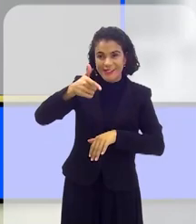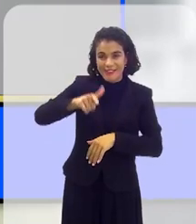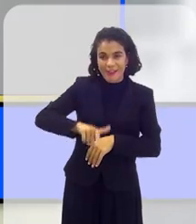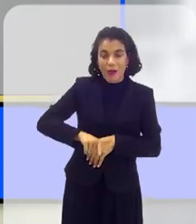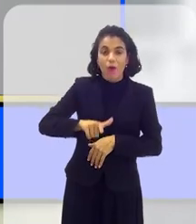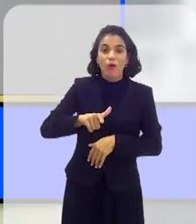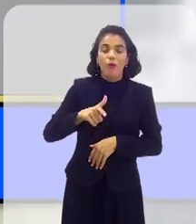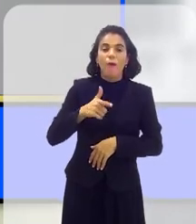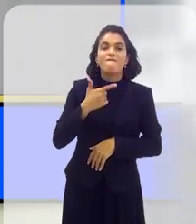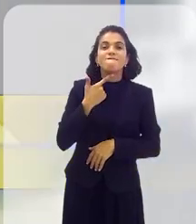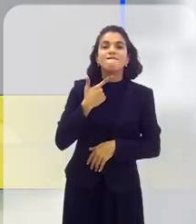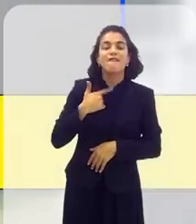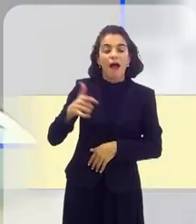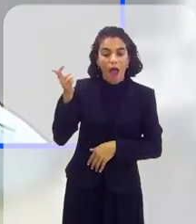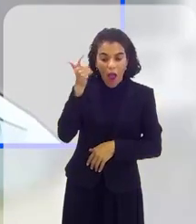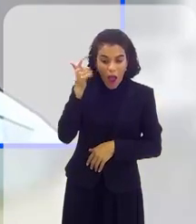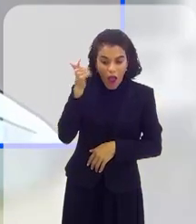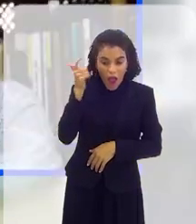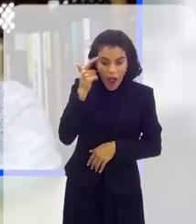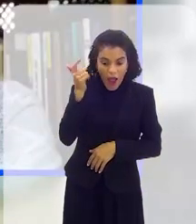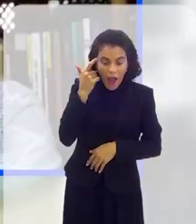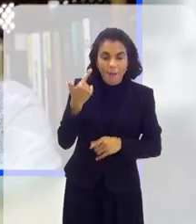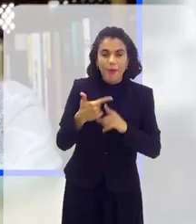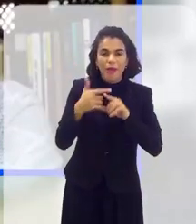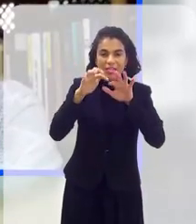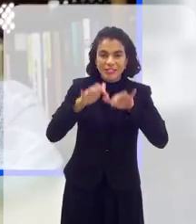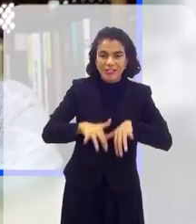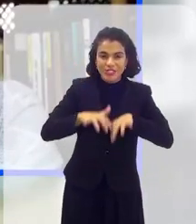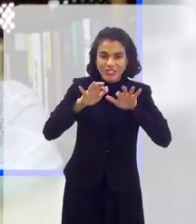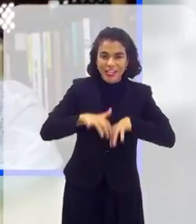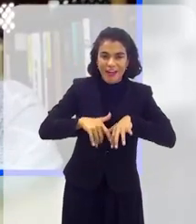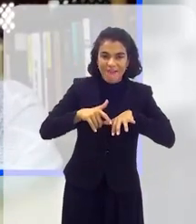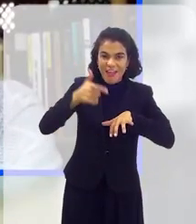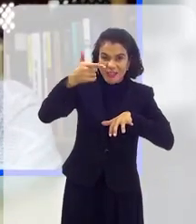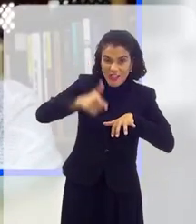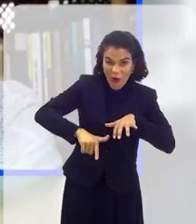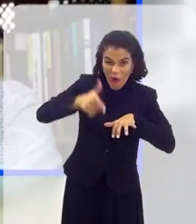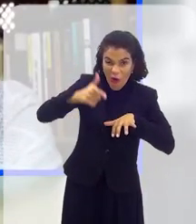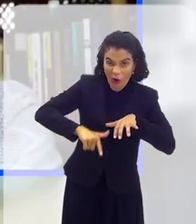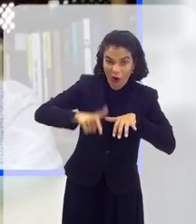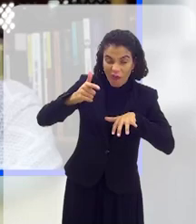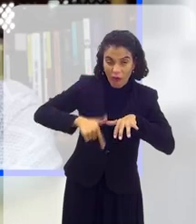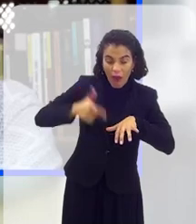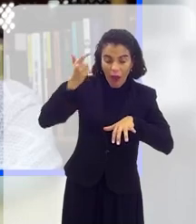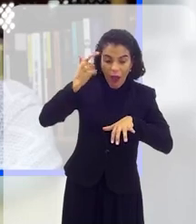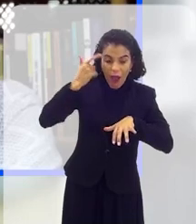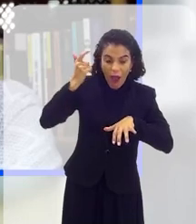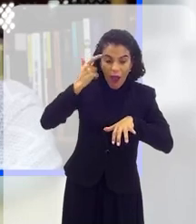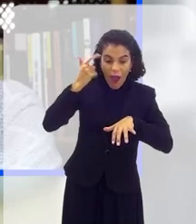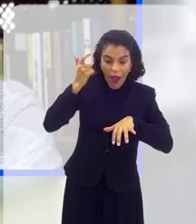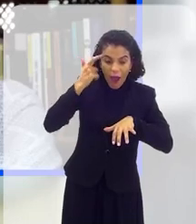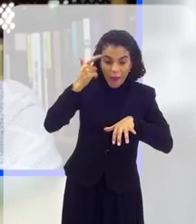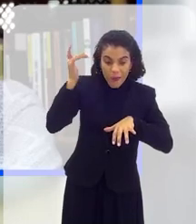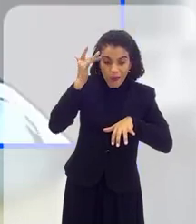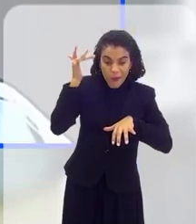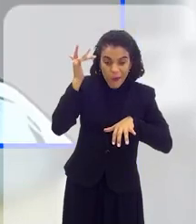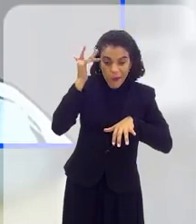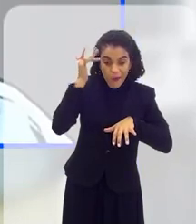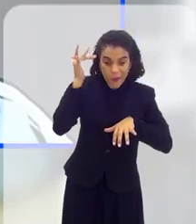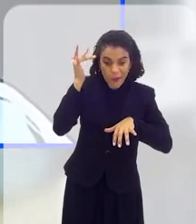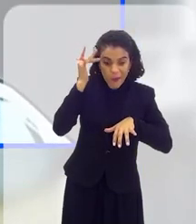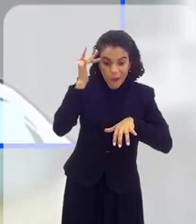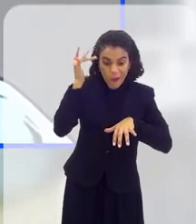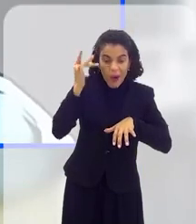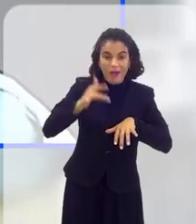reescrever com obsessão, porque a reescrita às vezes é mais importante até do que a escrita,